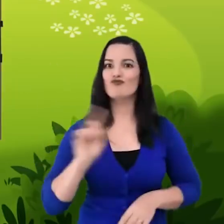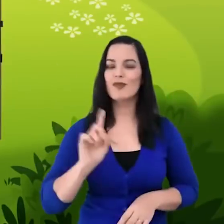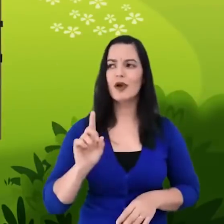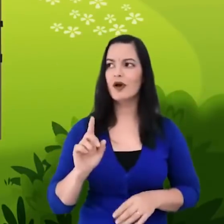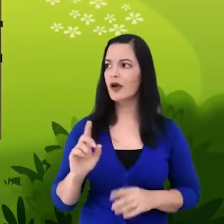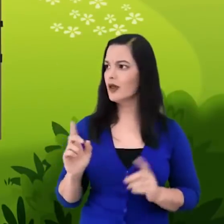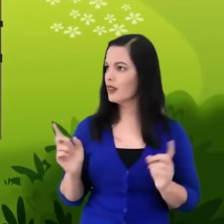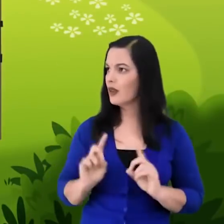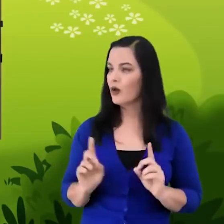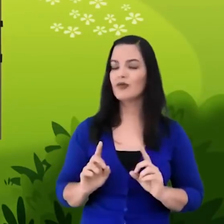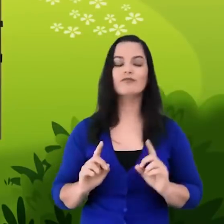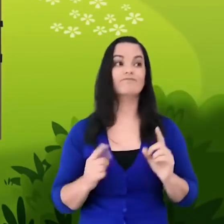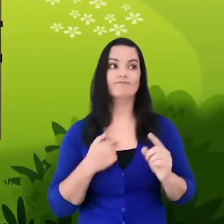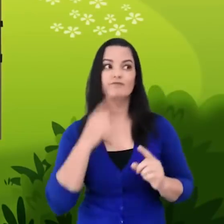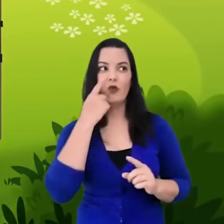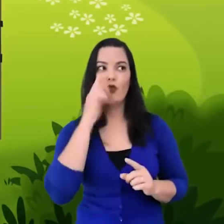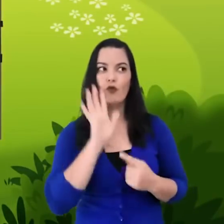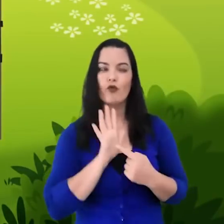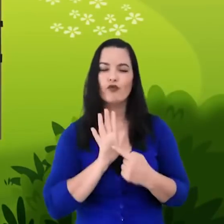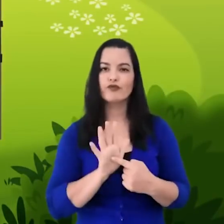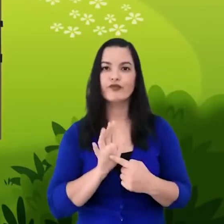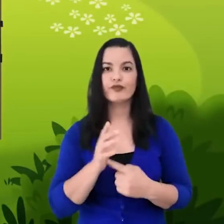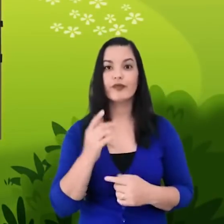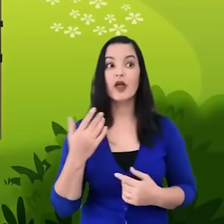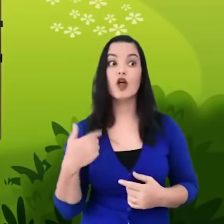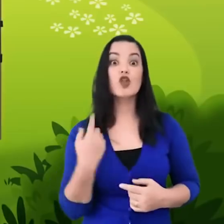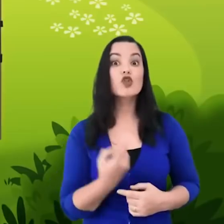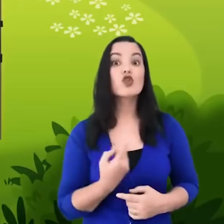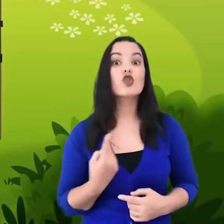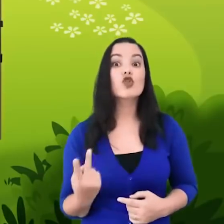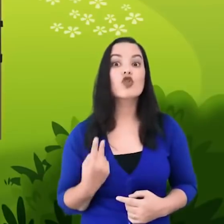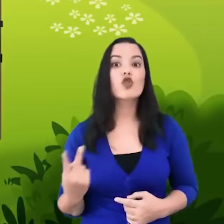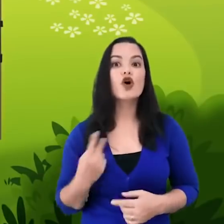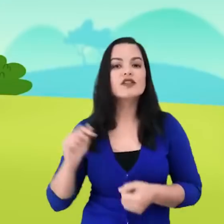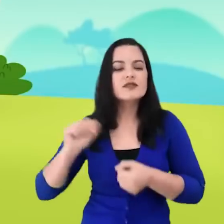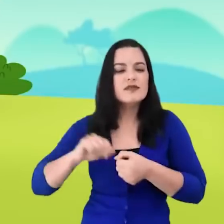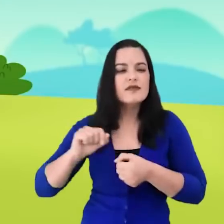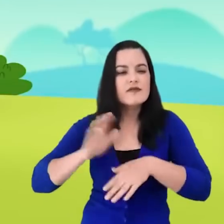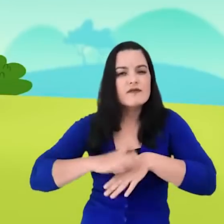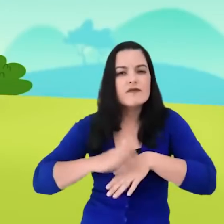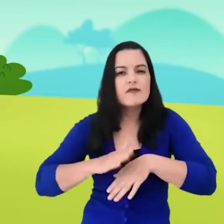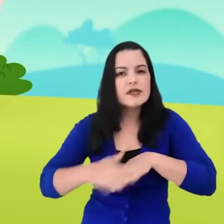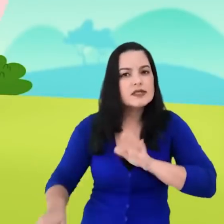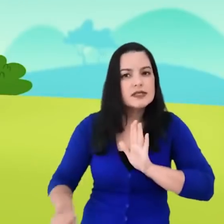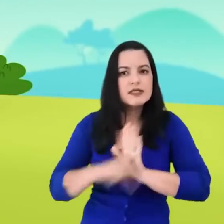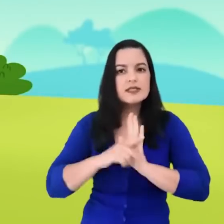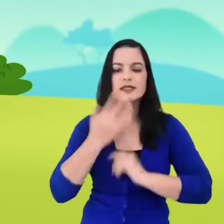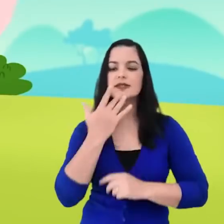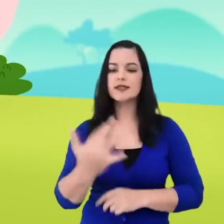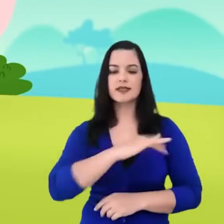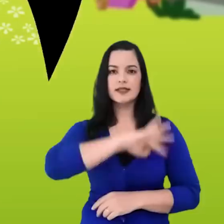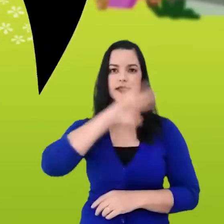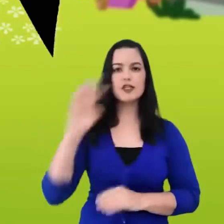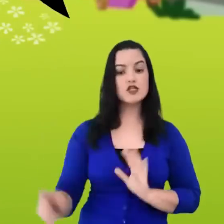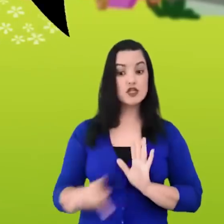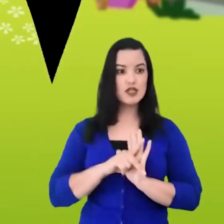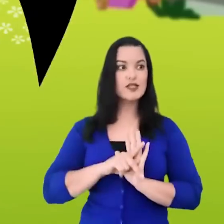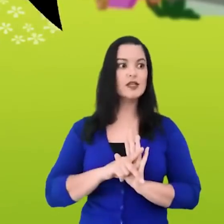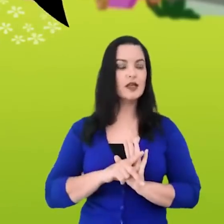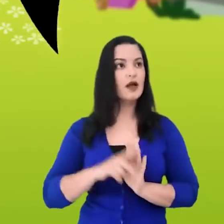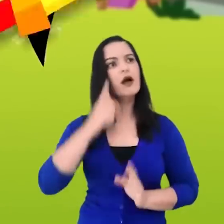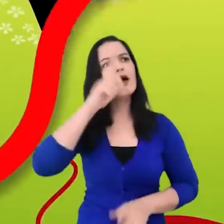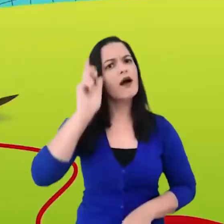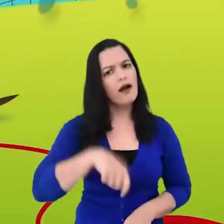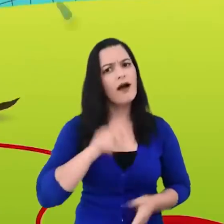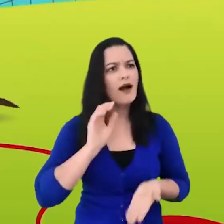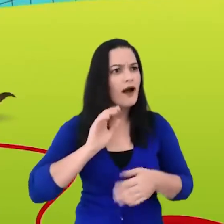Não. Vou mostrar. Vamos fazer o nosso próprio arco-íris. Dá pra fazer arco-íris?